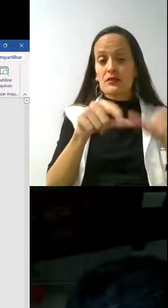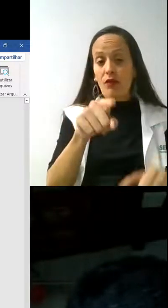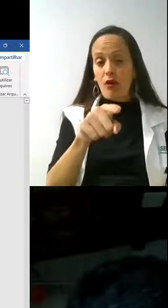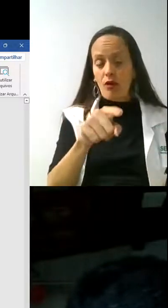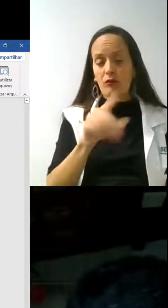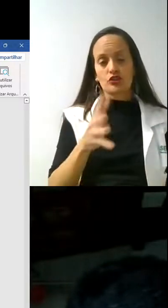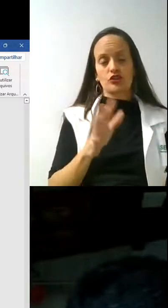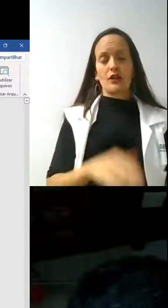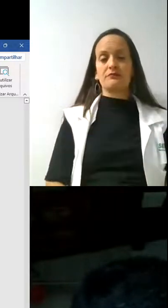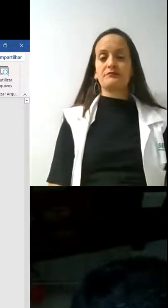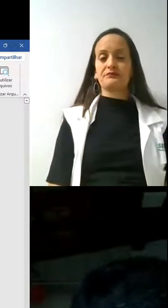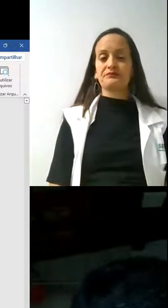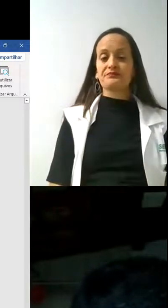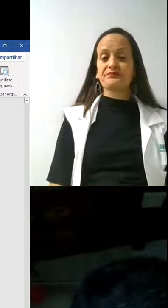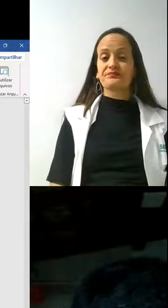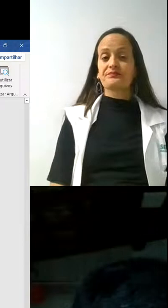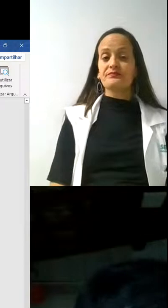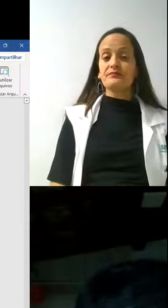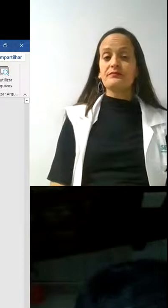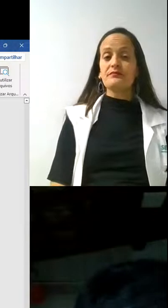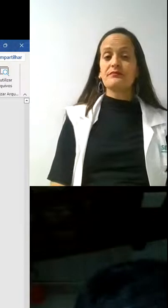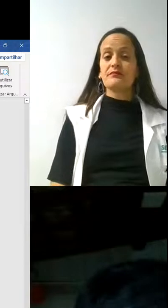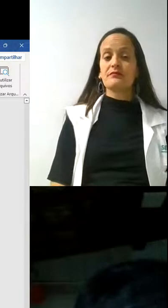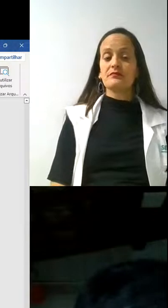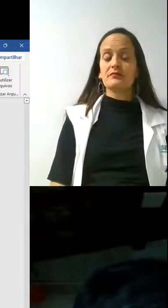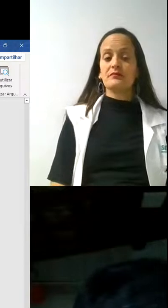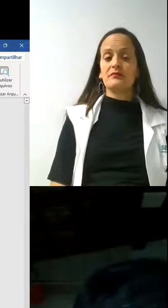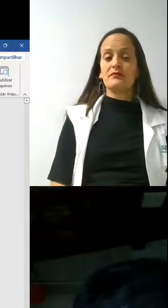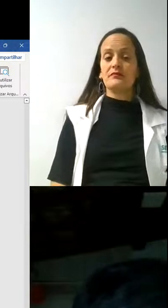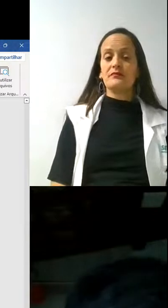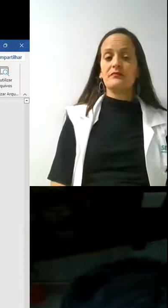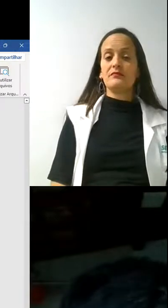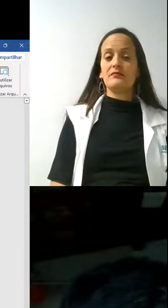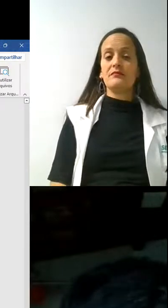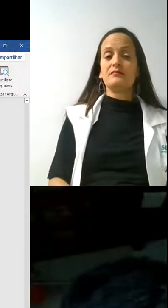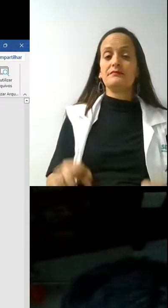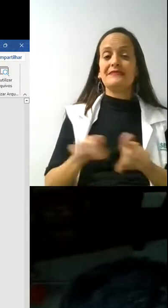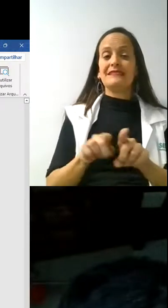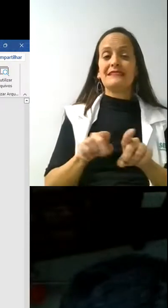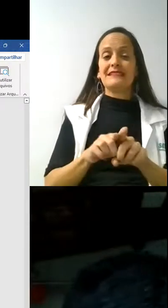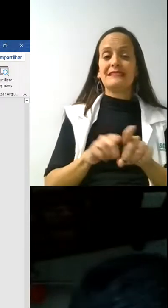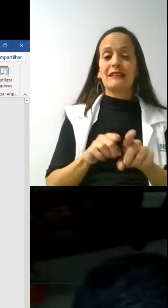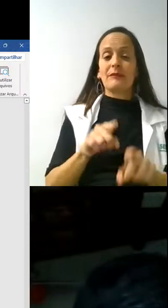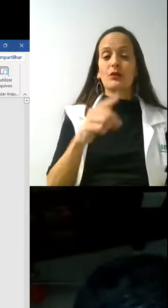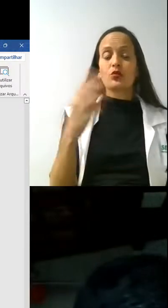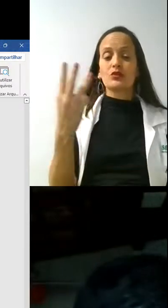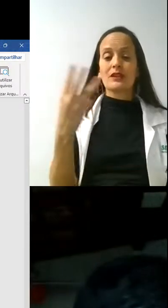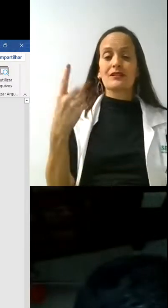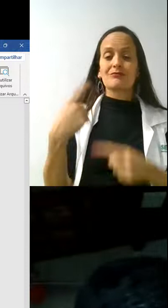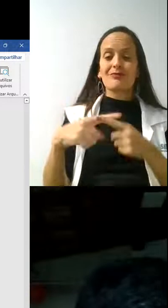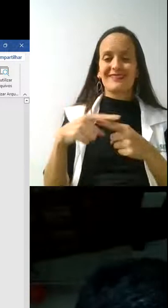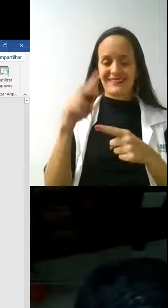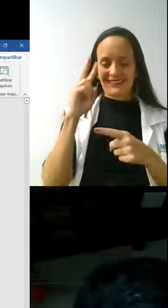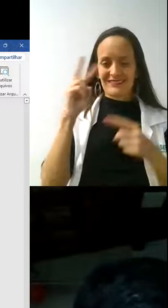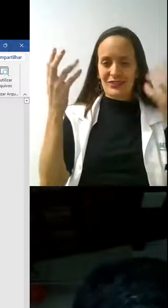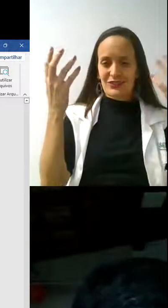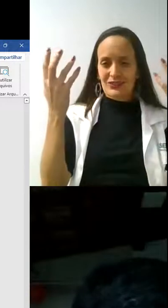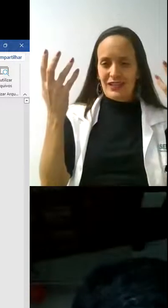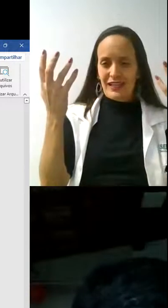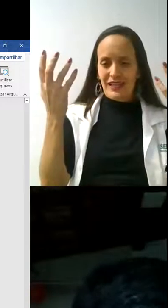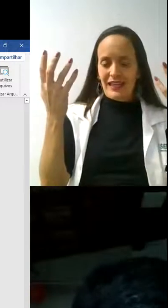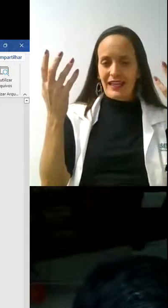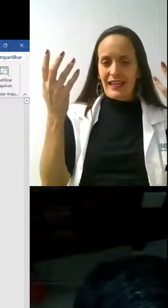Trifásica também, né? Porque é rede primária, então é trifásica também. E uma entrada exclusiva em um poste código número 21, que